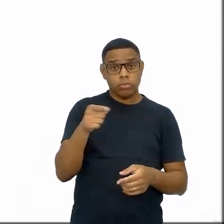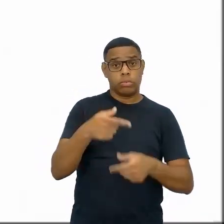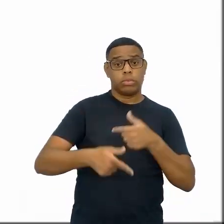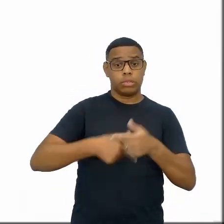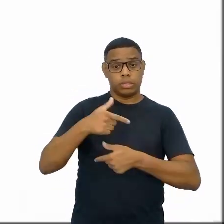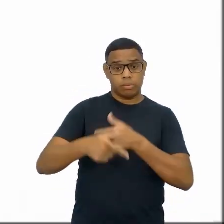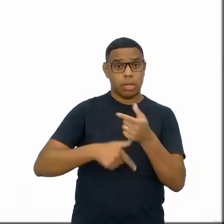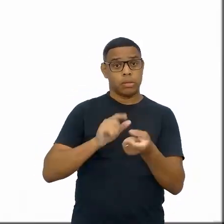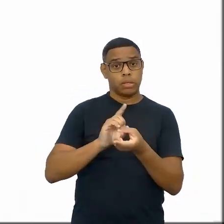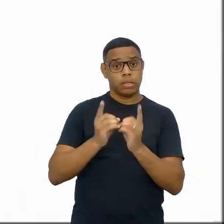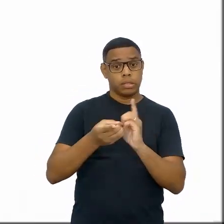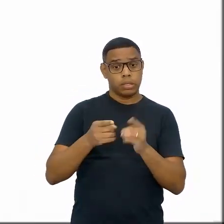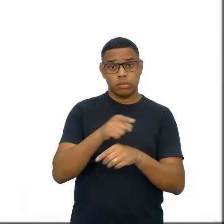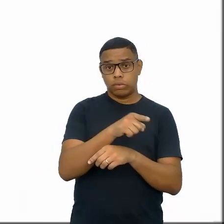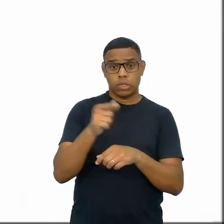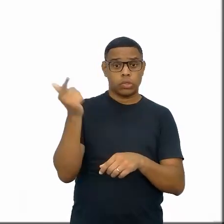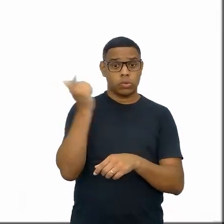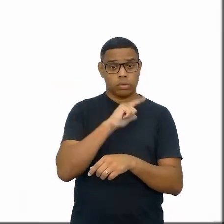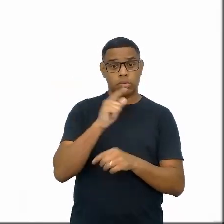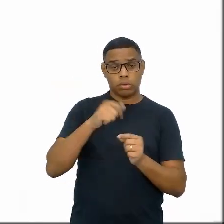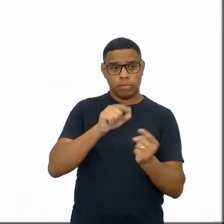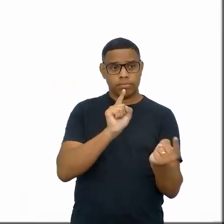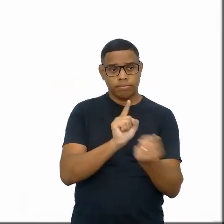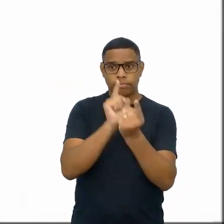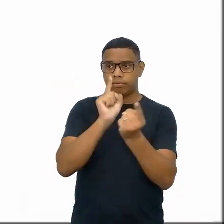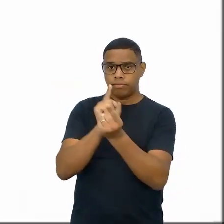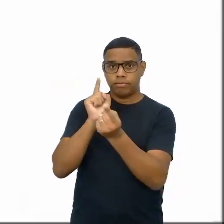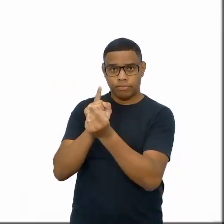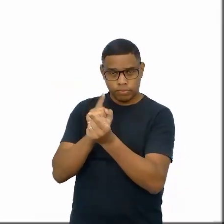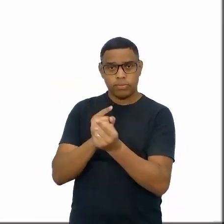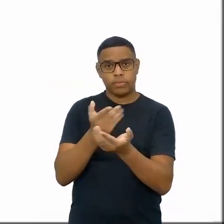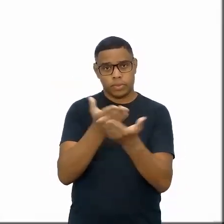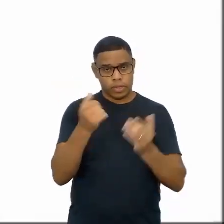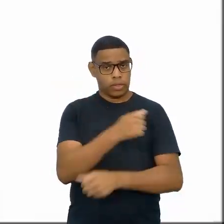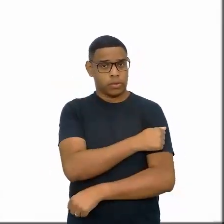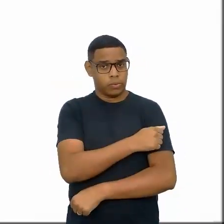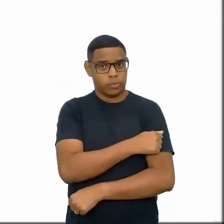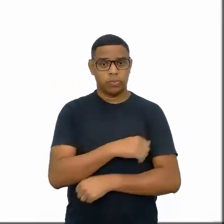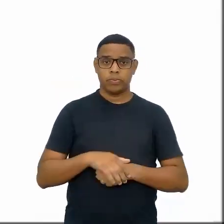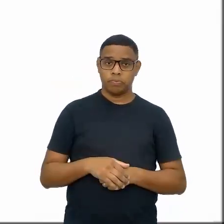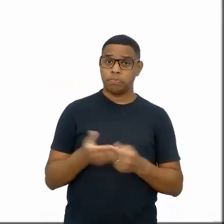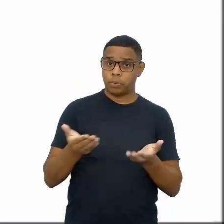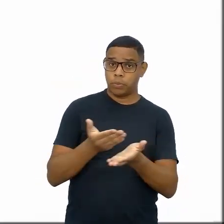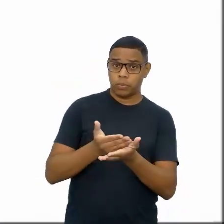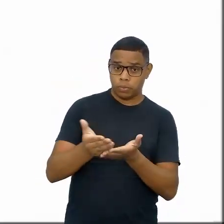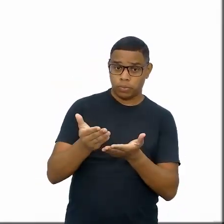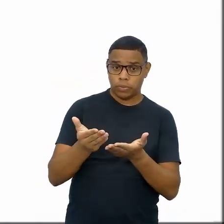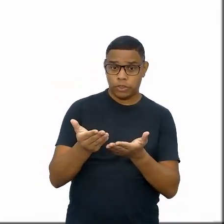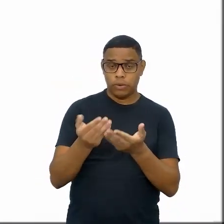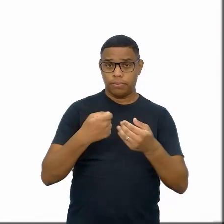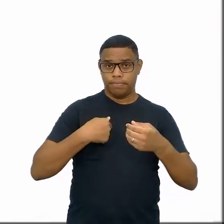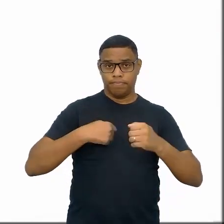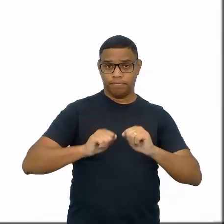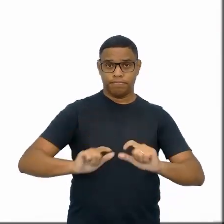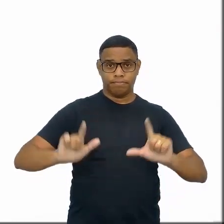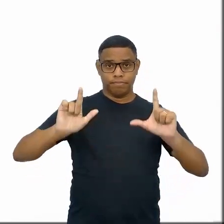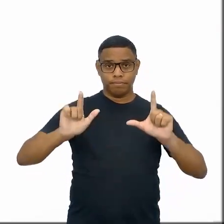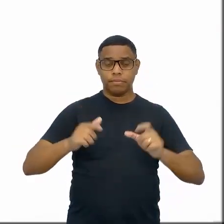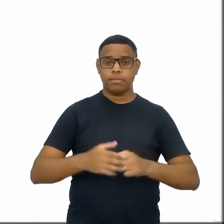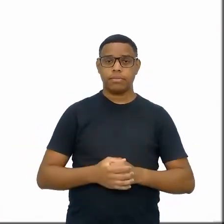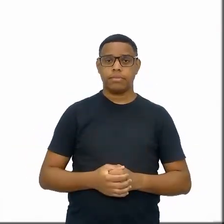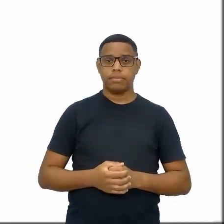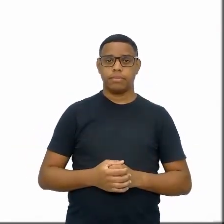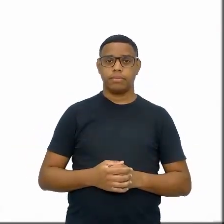trabalho didático para vocês poderem atender a turma de vocês. Então, vamos lá, eu vou compartilhar agora.